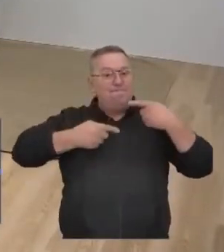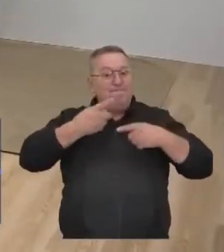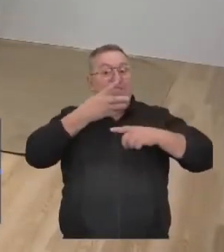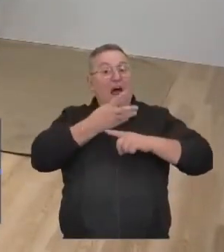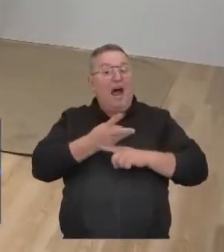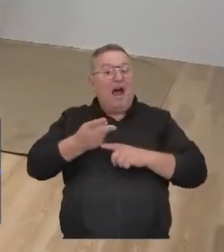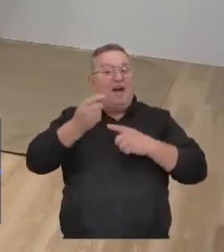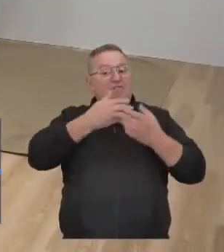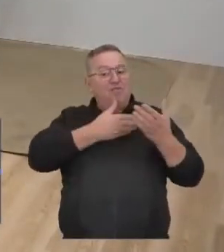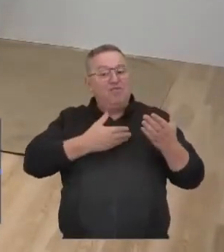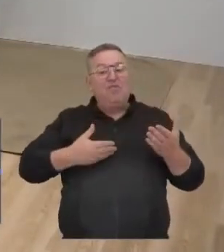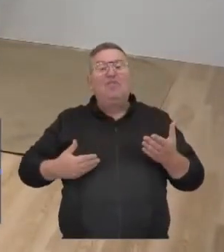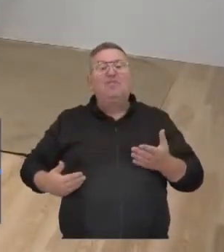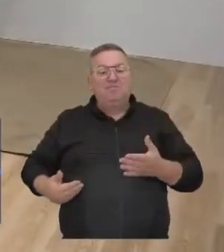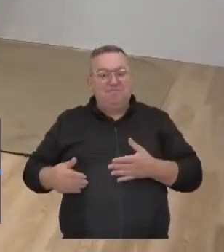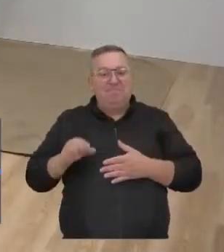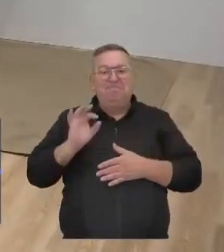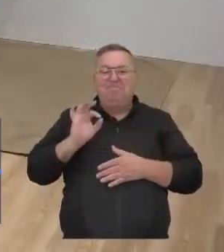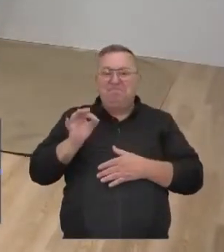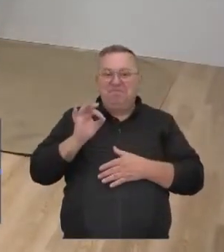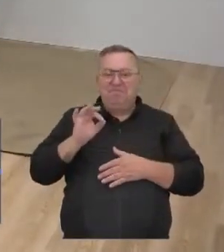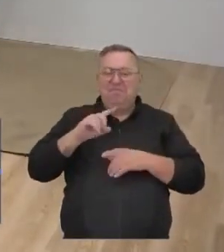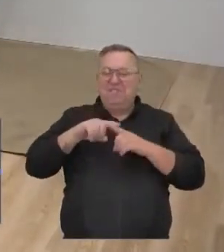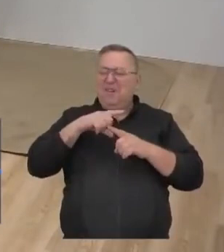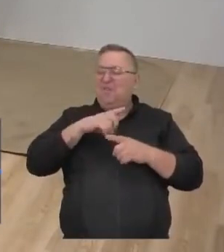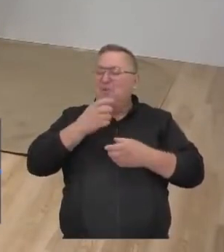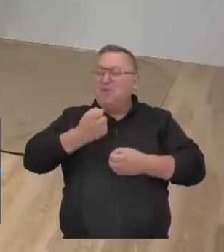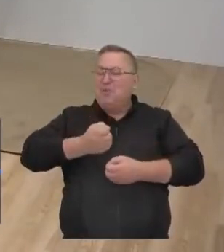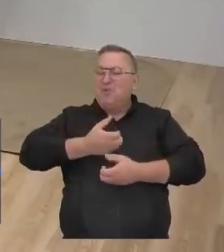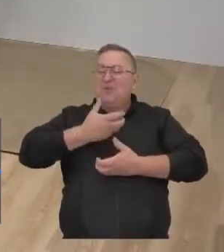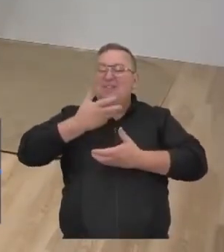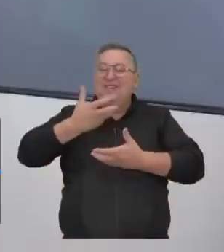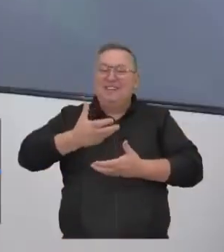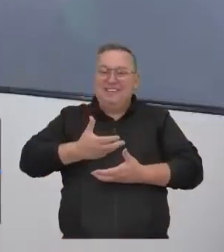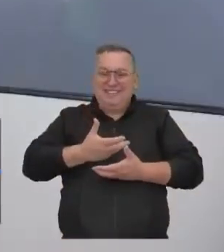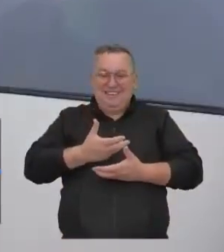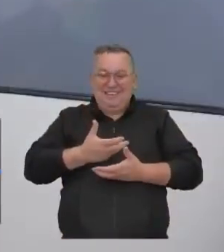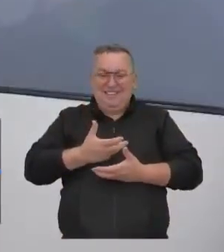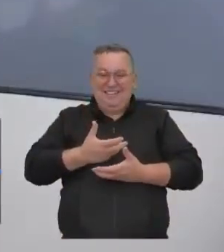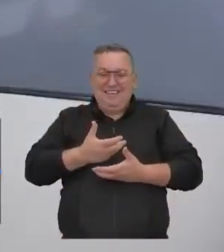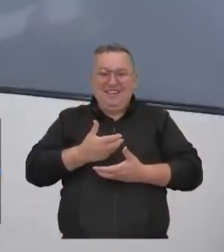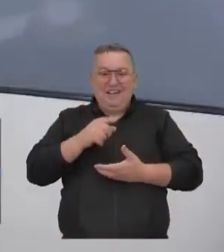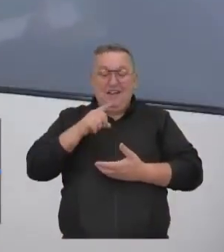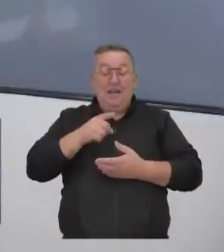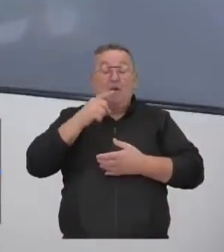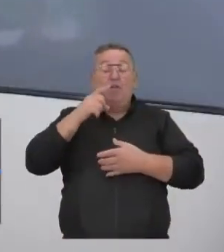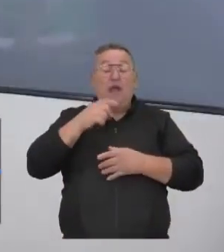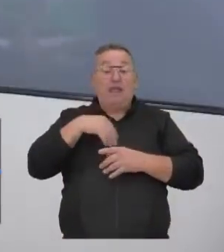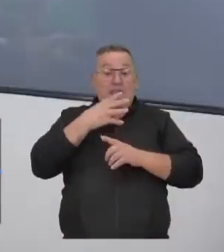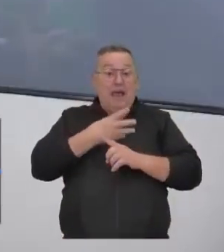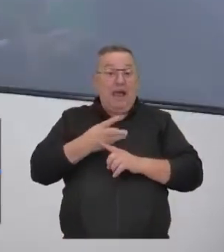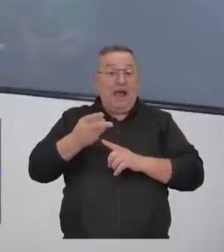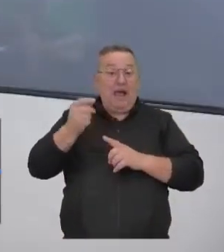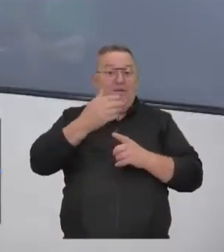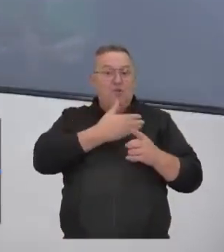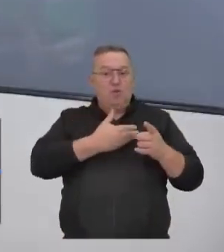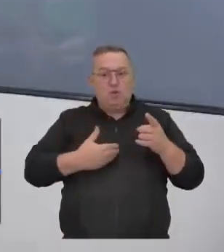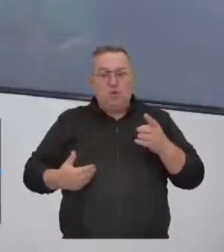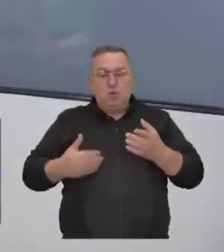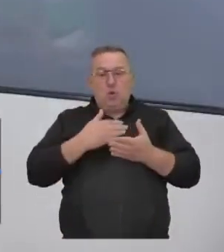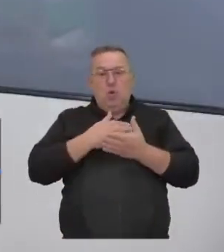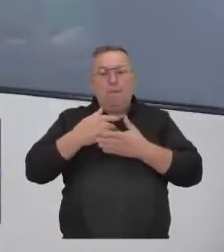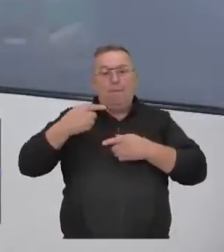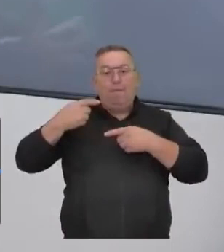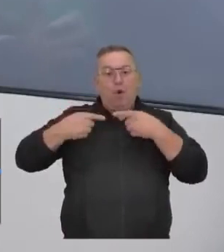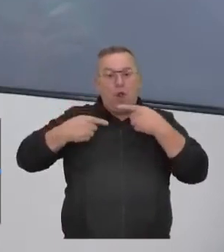A arte de governar. Né? É muito poético. E olha só, desta arte de governar, então nasce a política. A